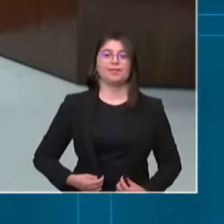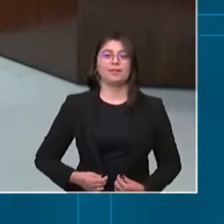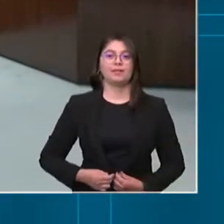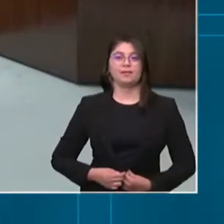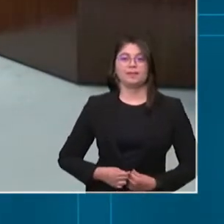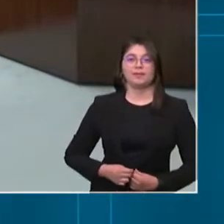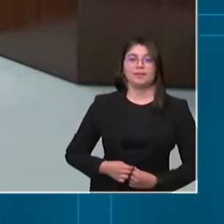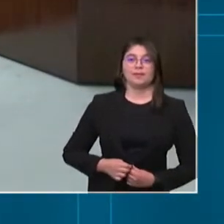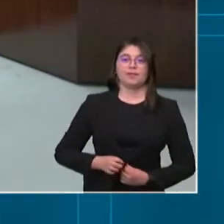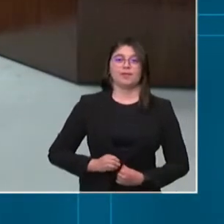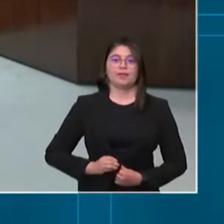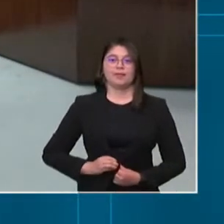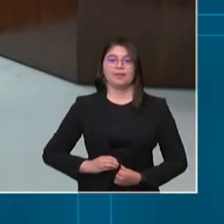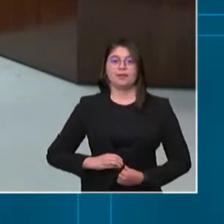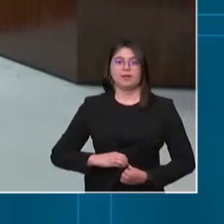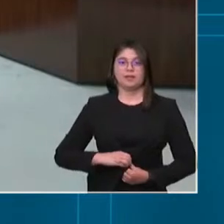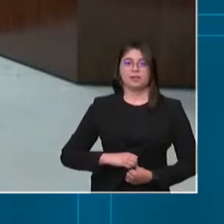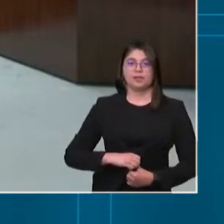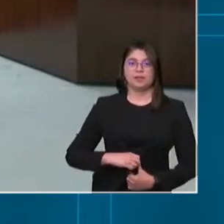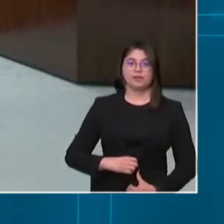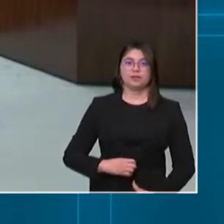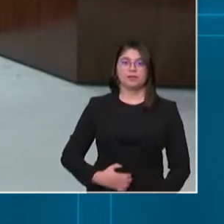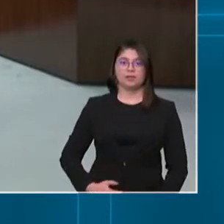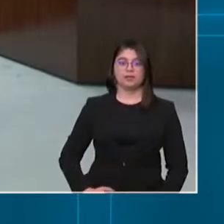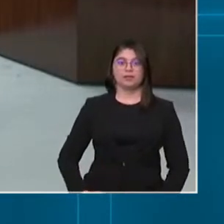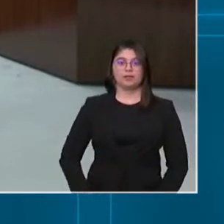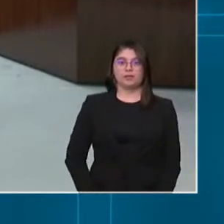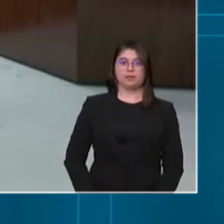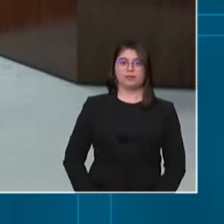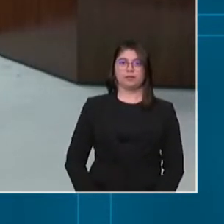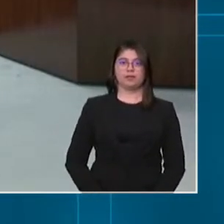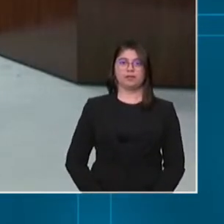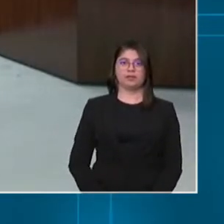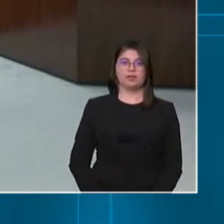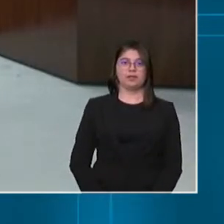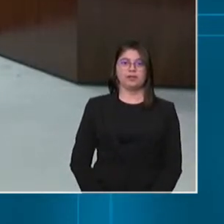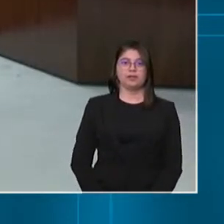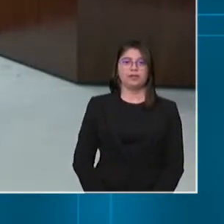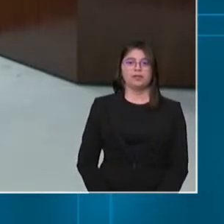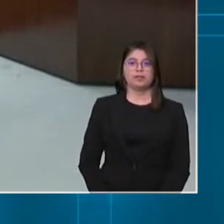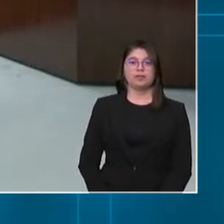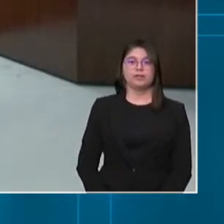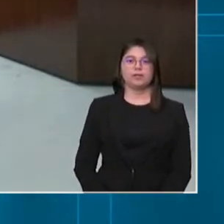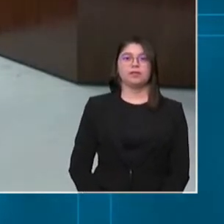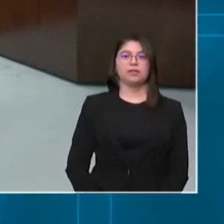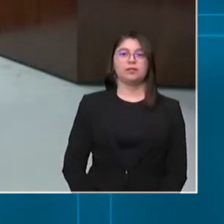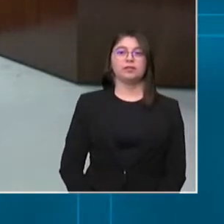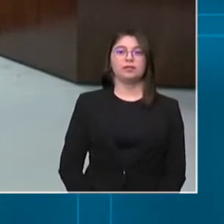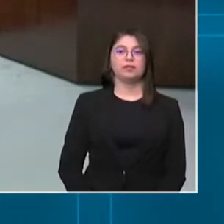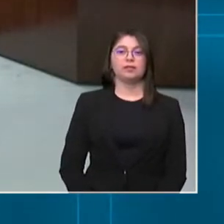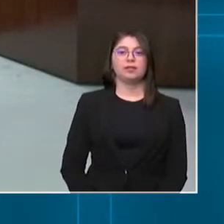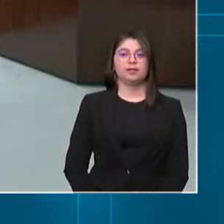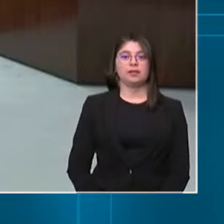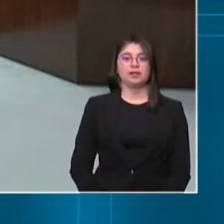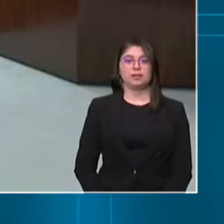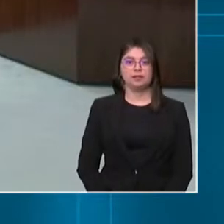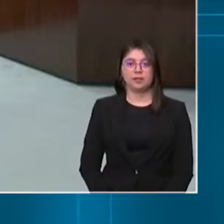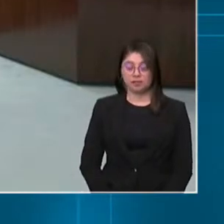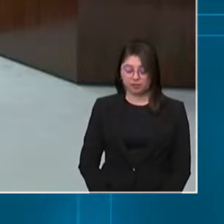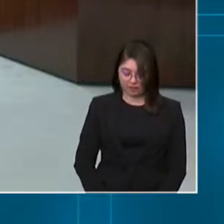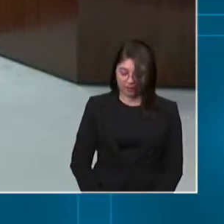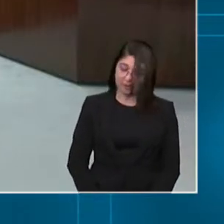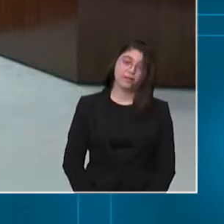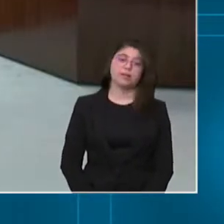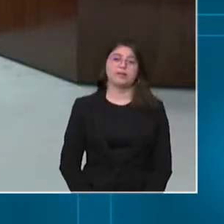porque reservadamente, como sempre, de uma forma reservada, algum ministro foi e contou para jornalistas. E aí publicou-se isso